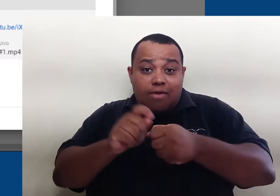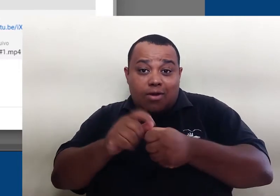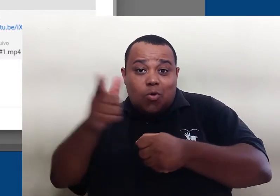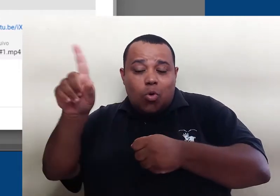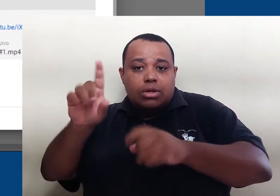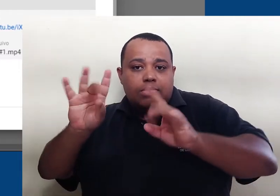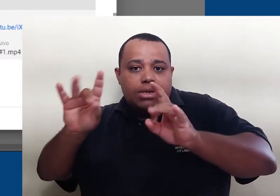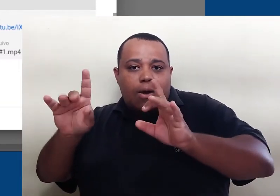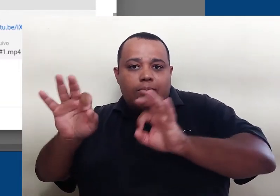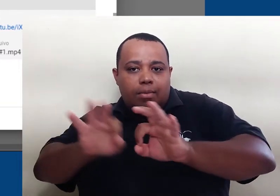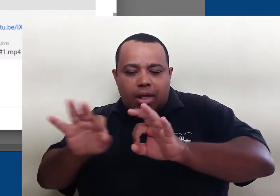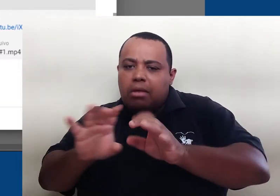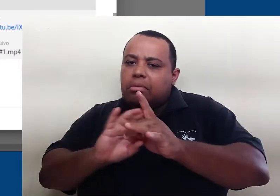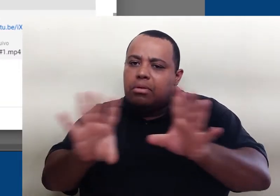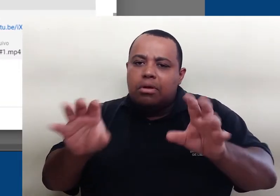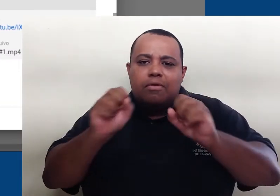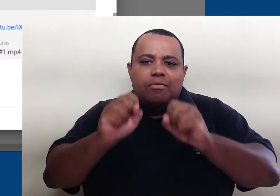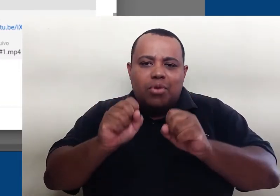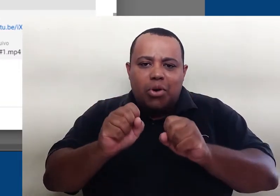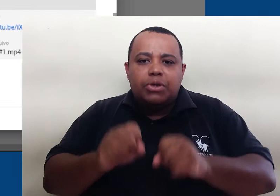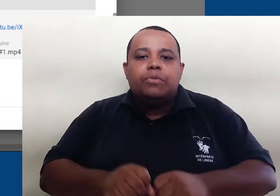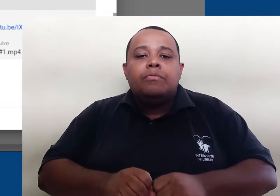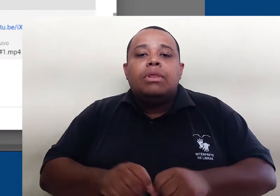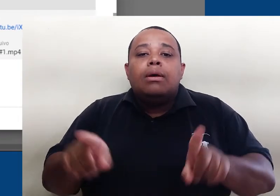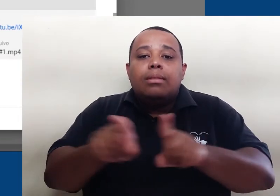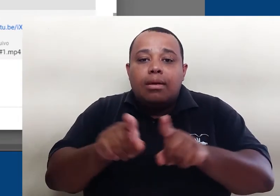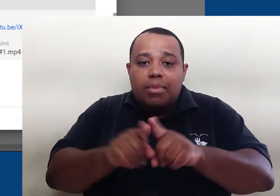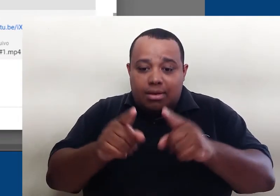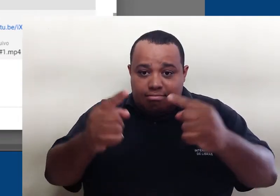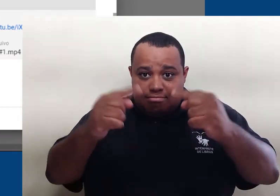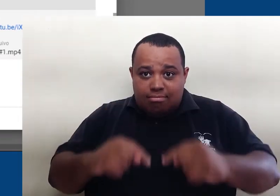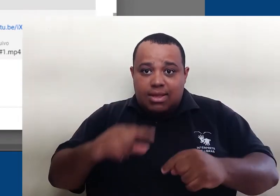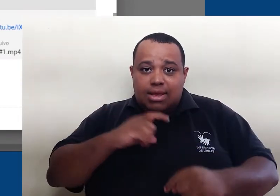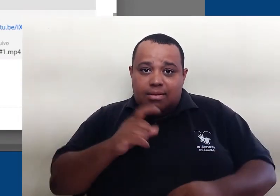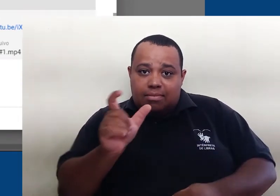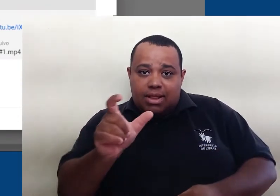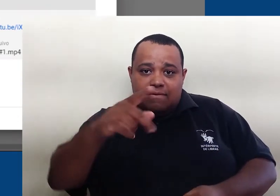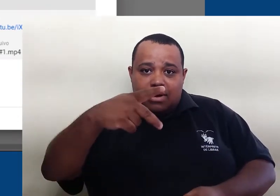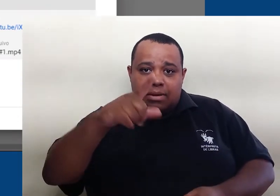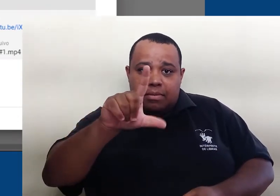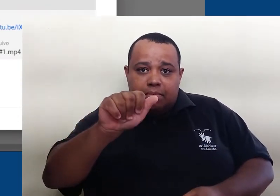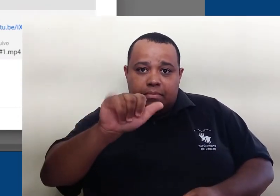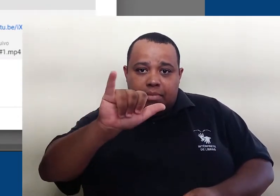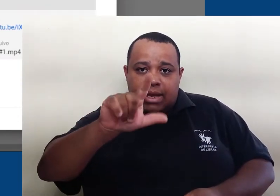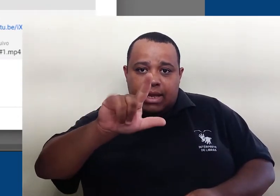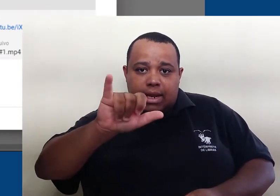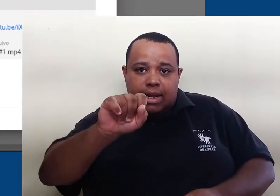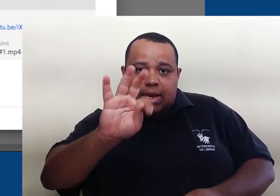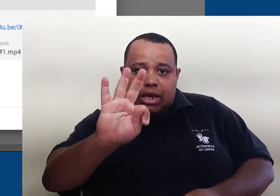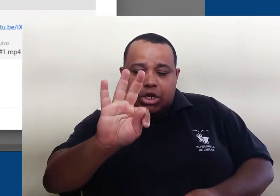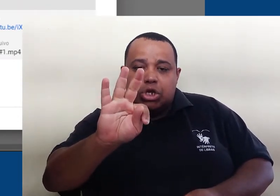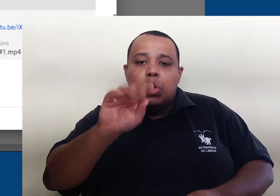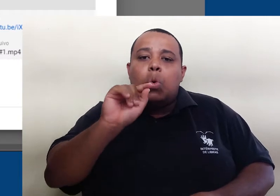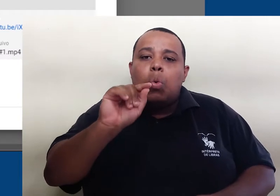como opção. Aqui logo embaixo você consegue colocar seu vídeo em alguma playlist, caso você queira, caso você tenha organizado a disciplina por playlists ou a